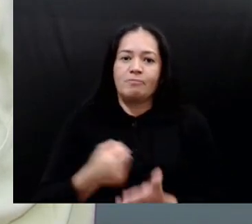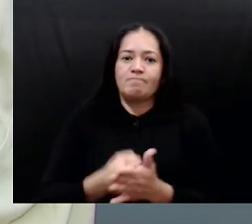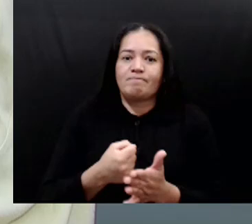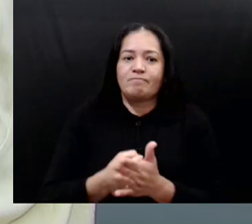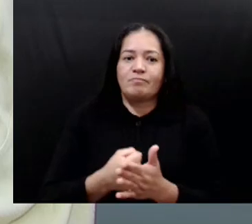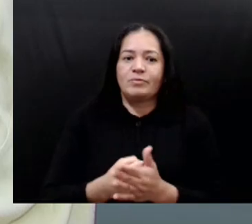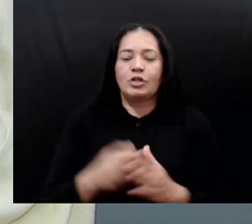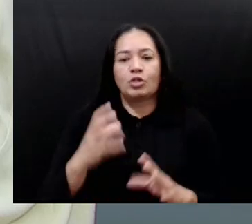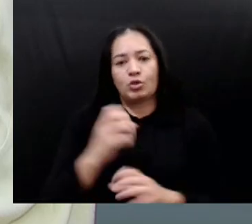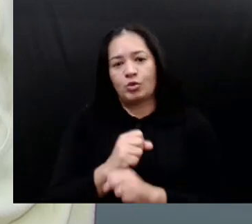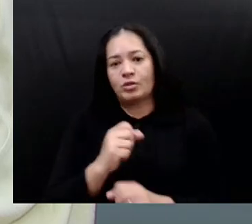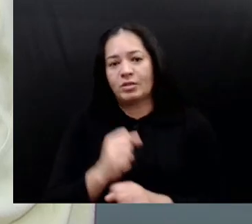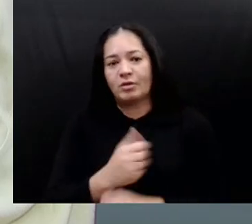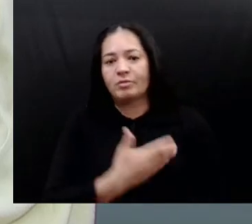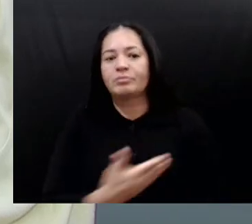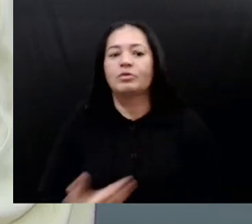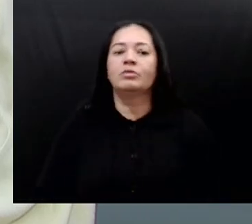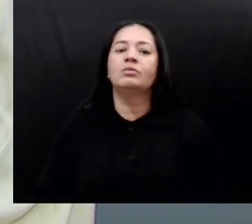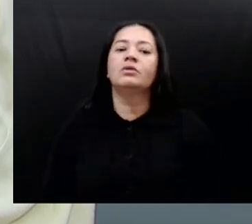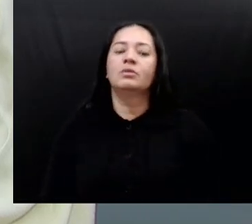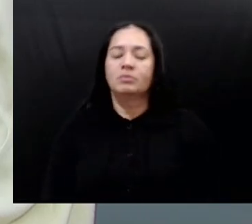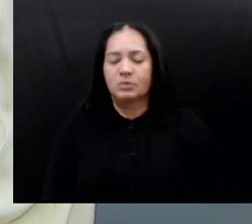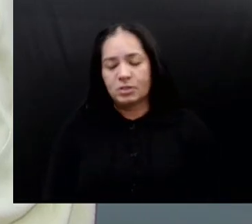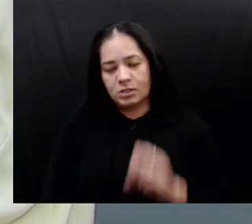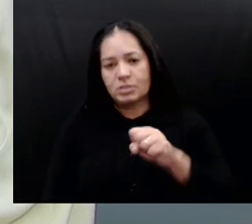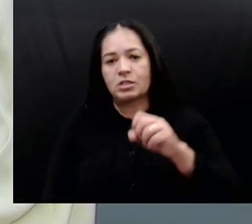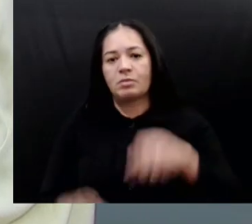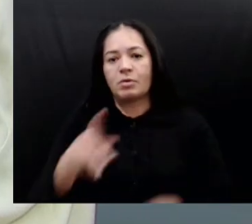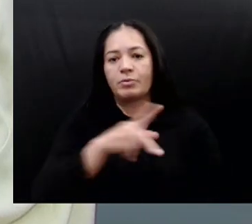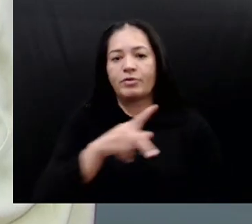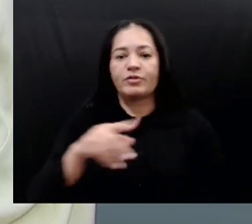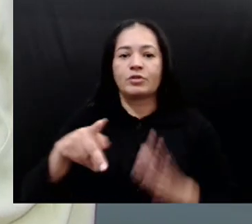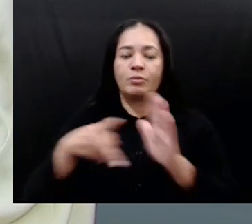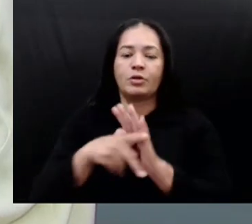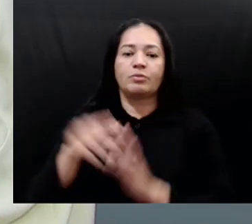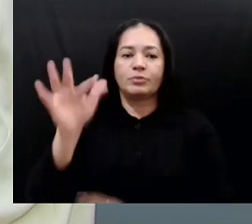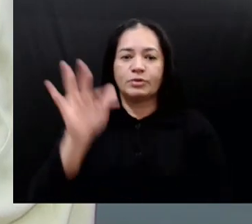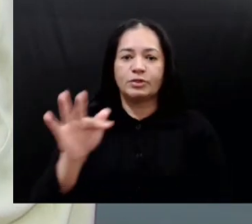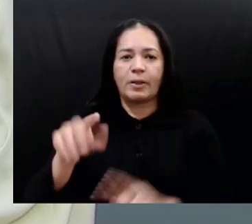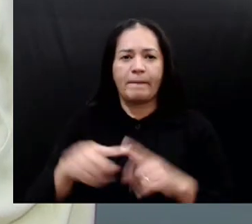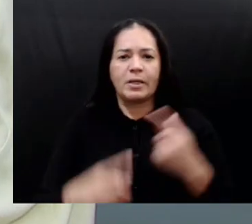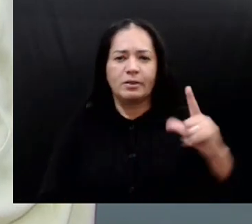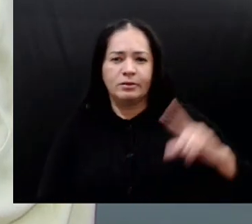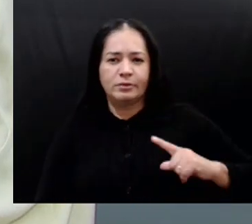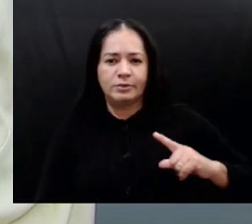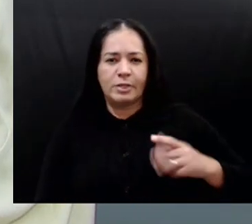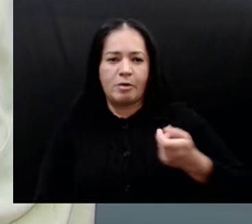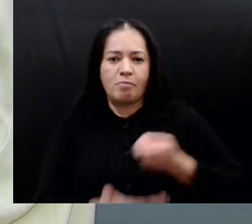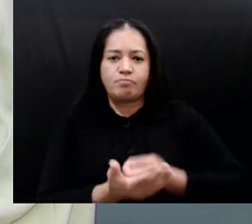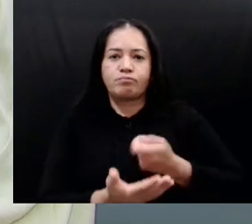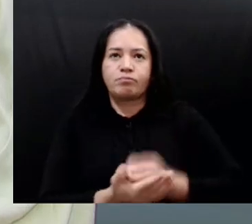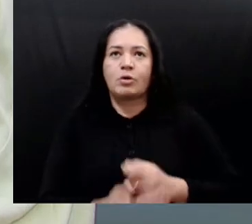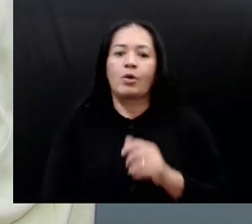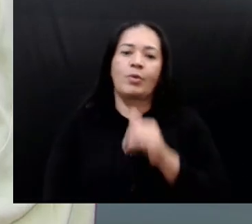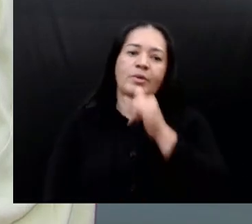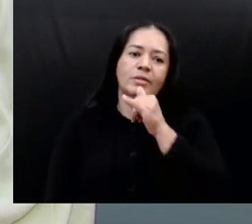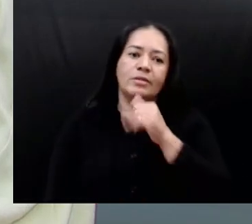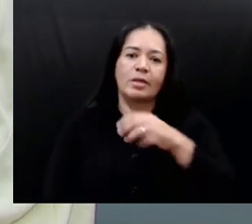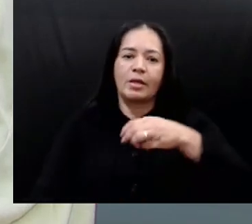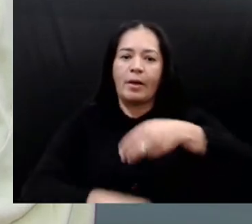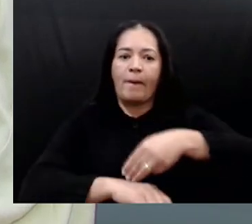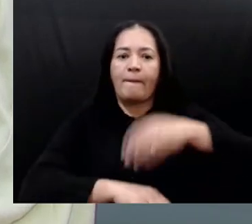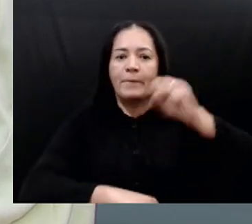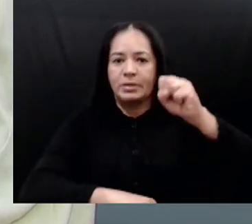Para dar aula. Para dar aula, para ser docente. Mas existe uma exigência, assim, é permitido, por exemplo, ter mestrado e dar aula? Isso pode? Então?